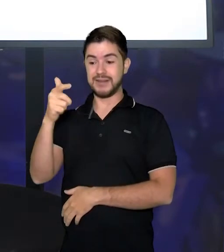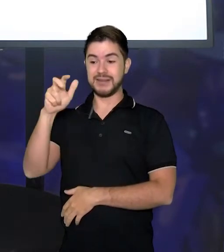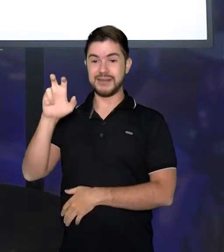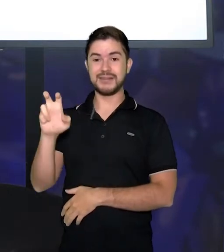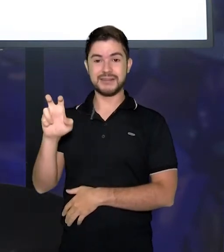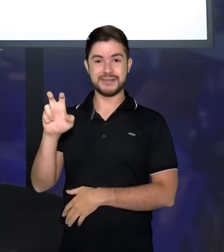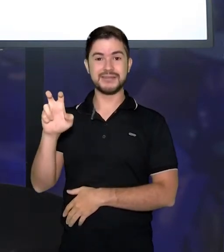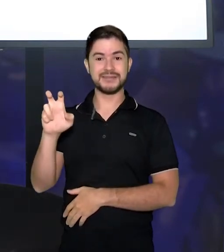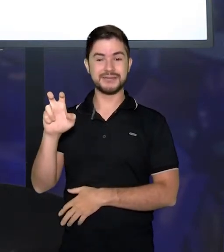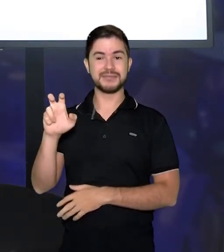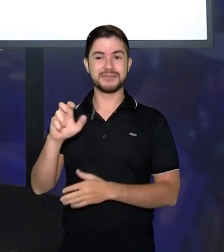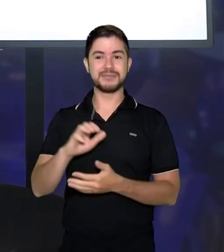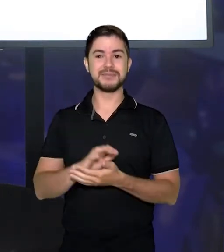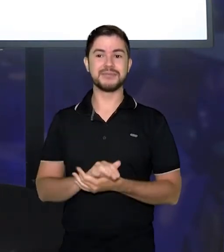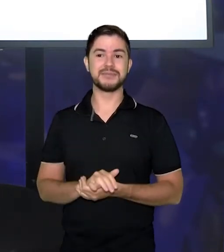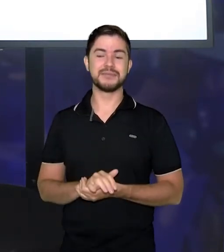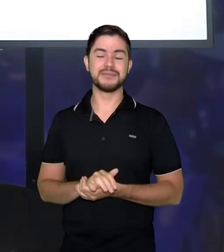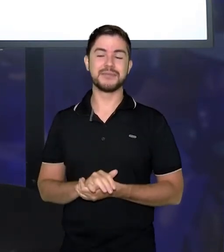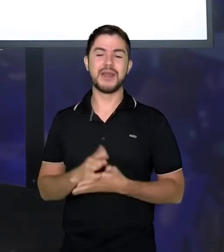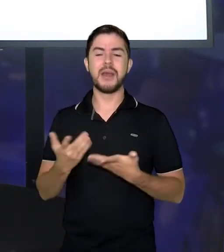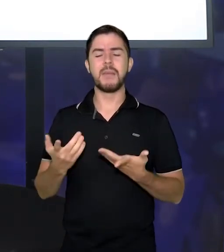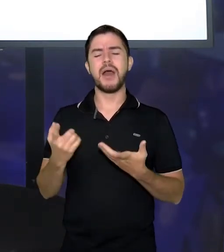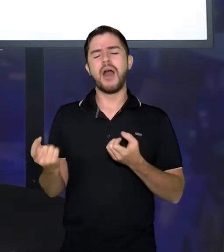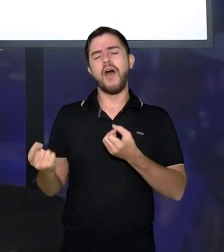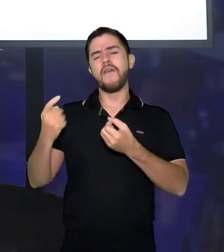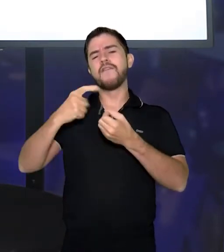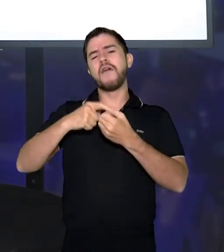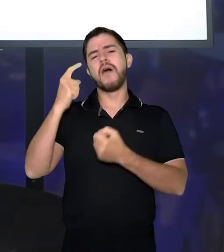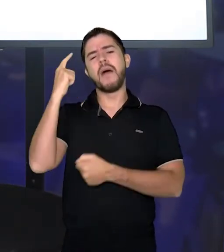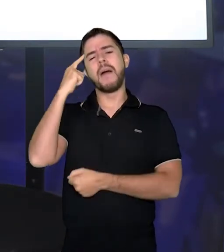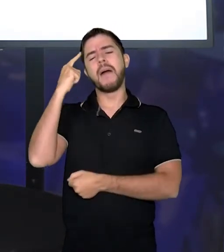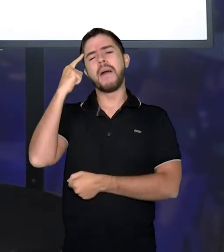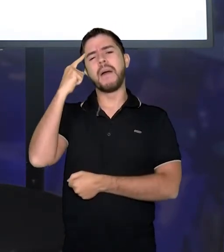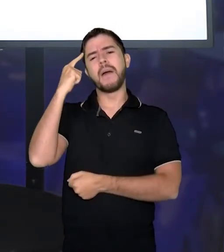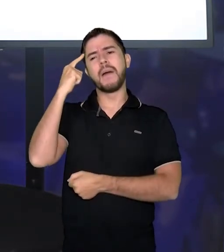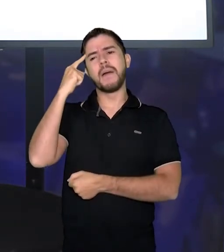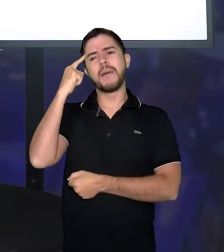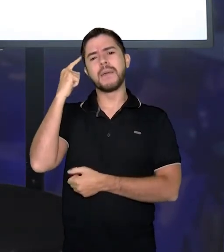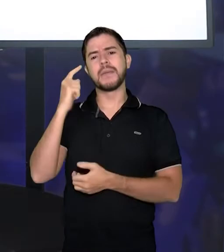que 0,25. Aí eu volto.